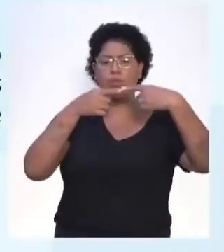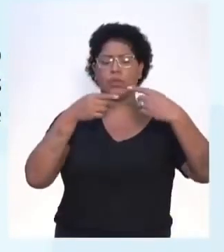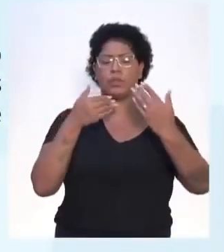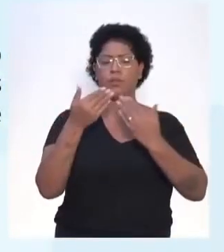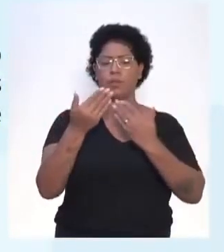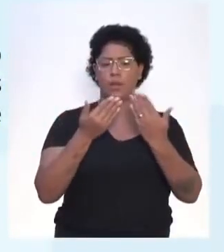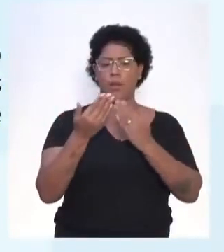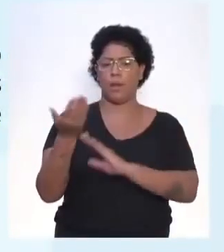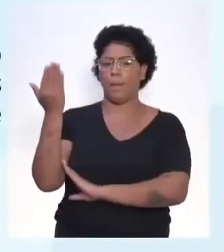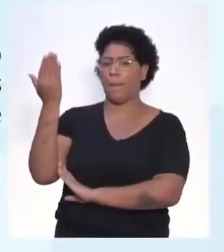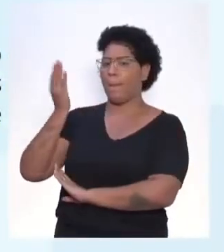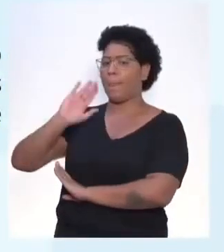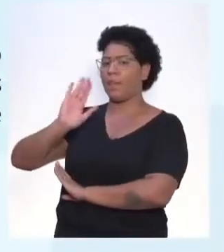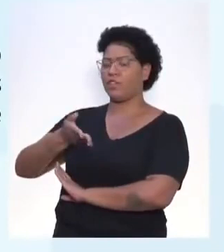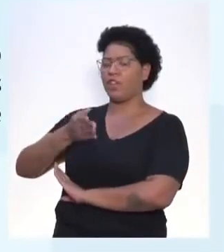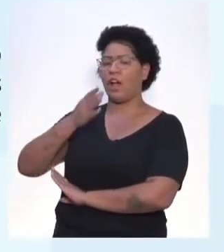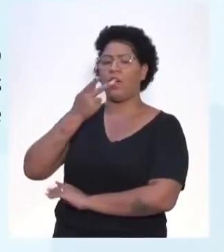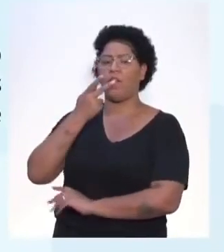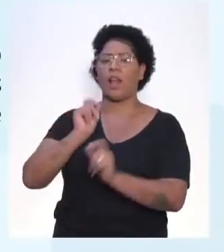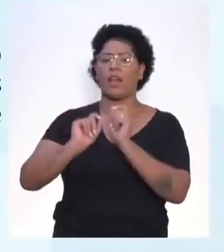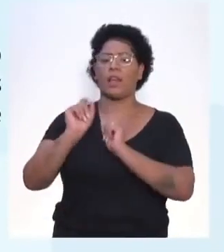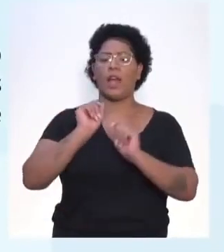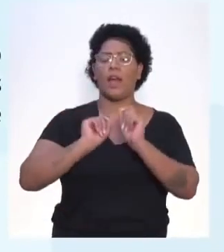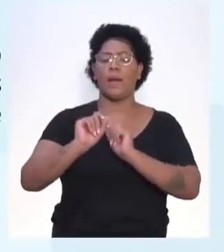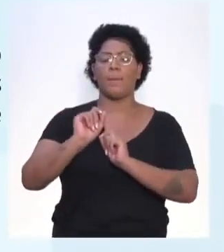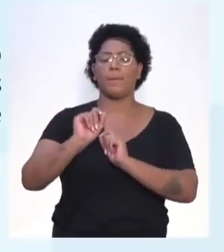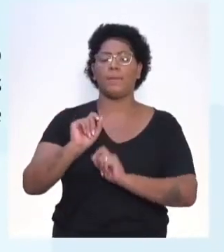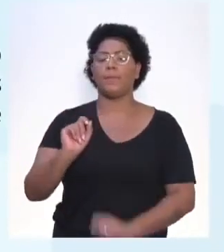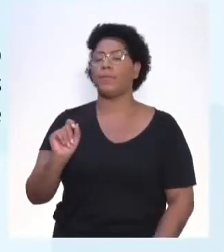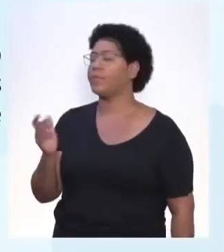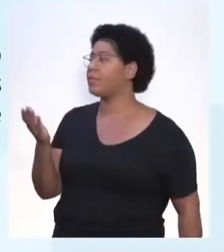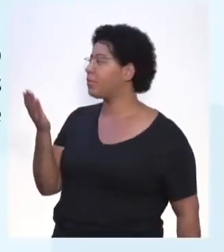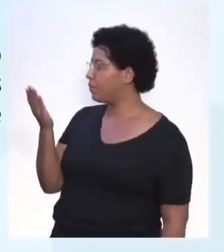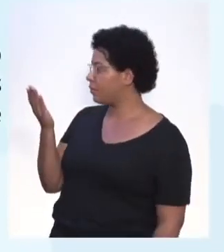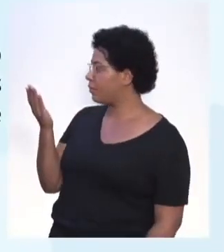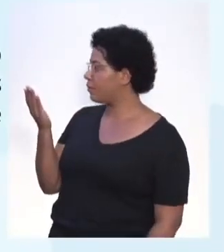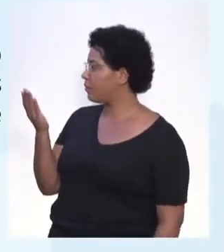trabalharemos. Como eu já pontuei, a nossa habilidade é a